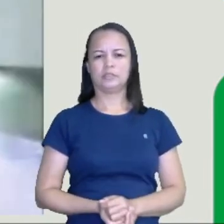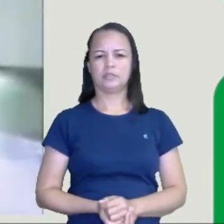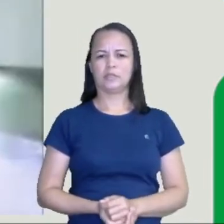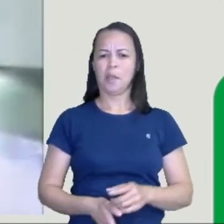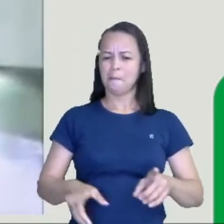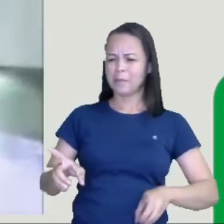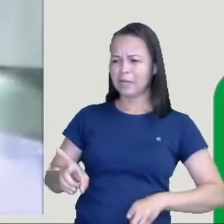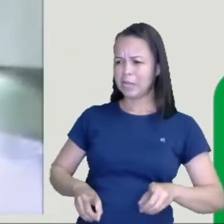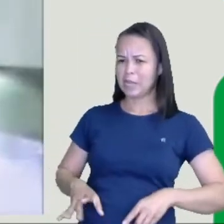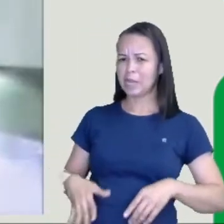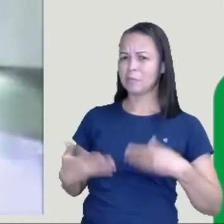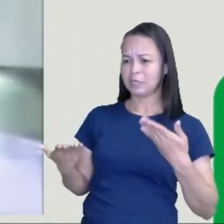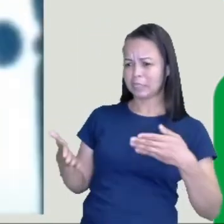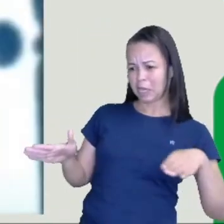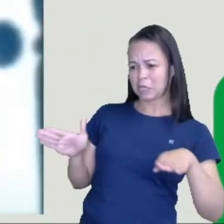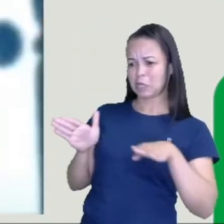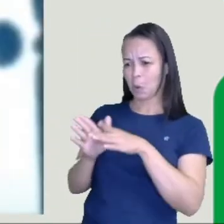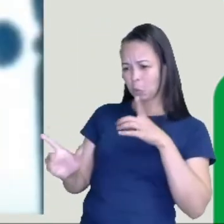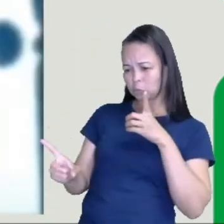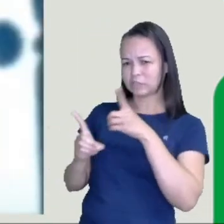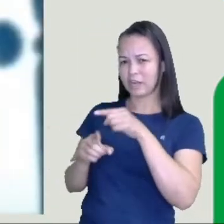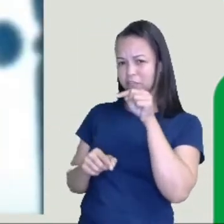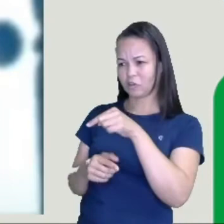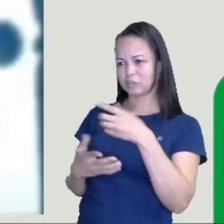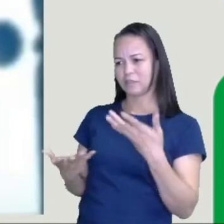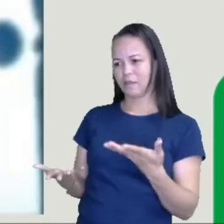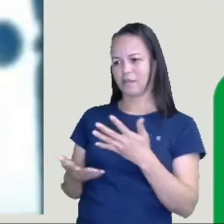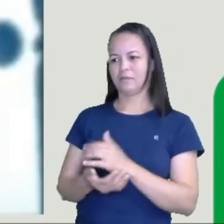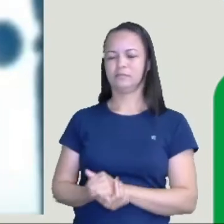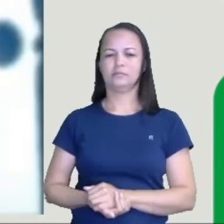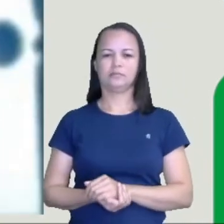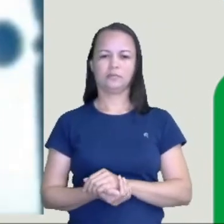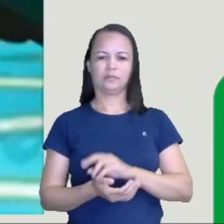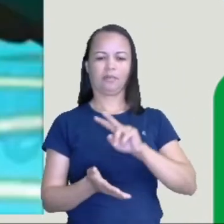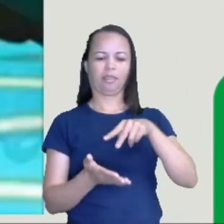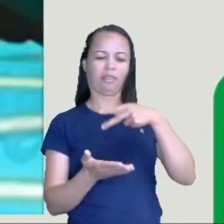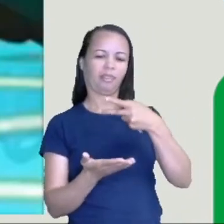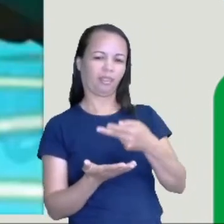Primo! Até que enfim te achei, isso!